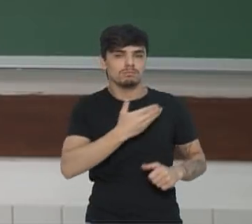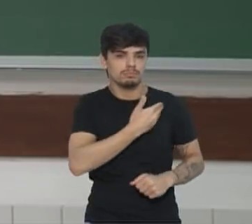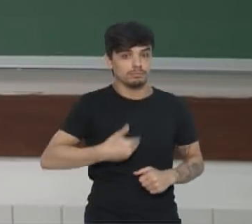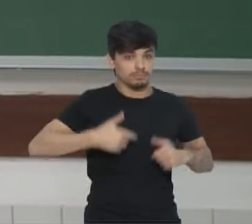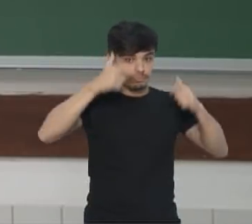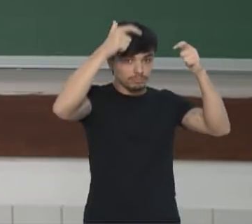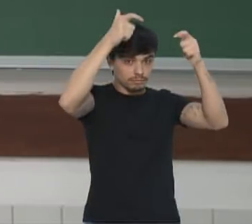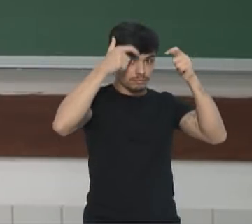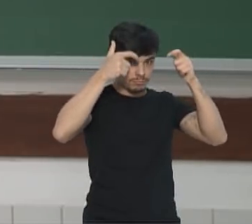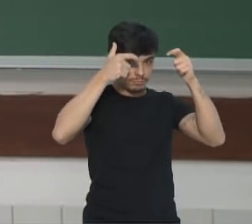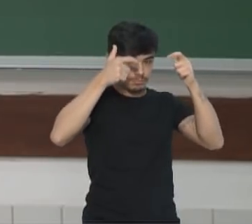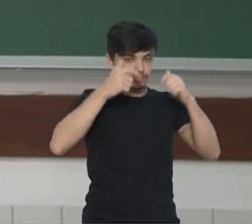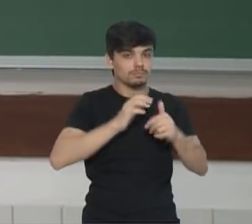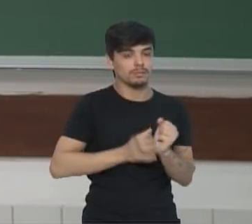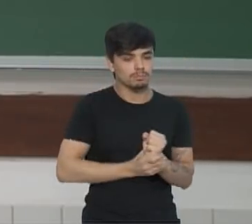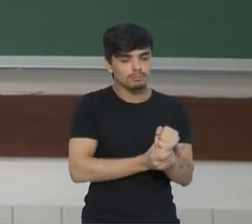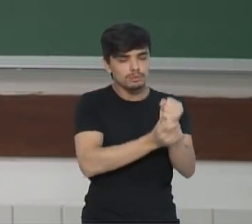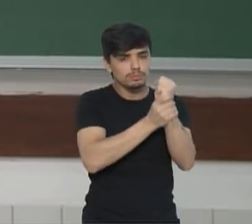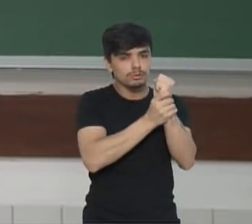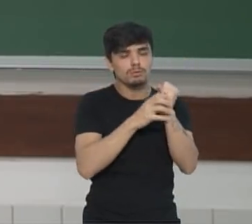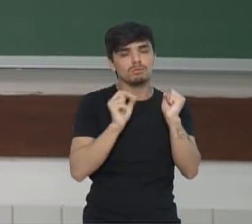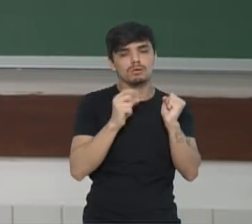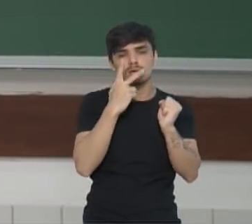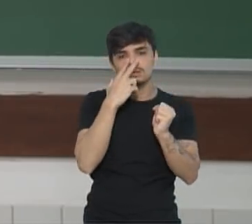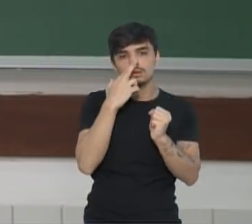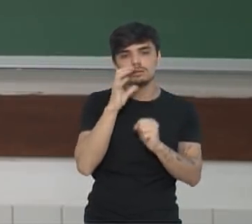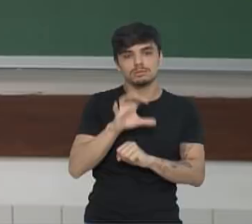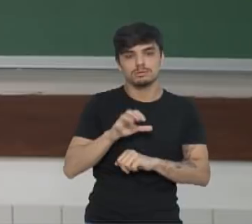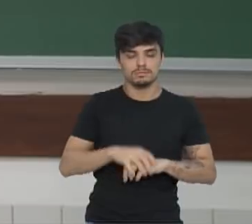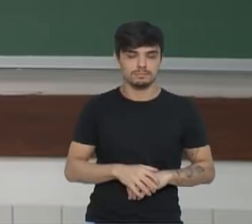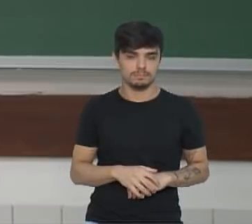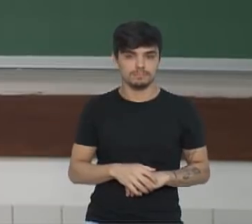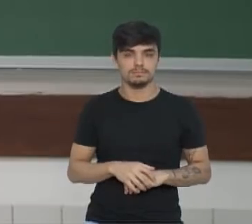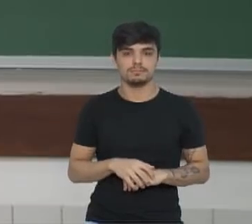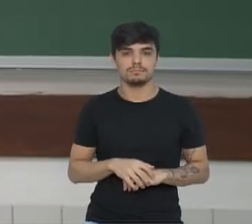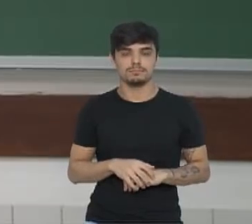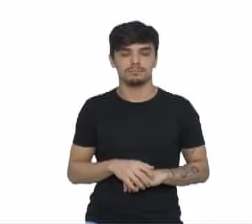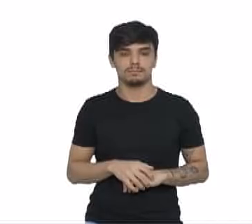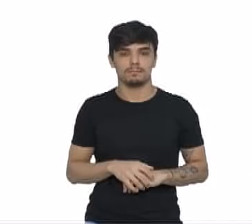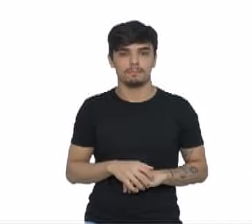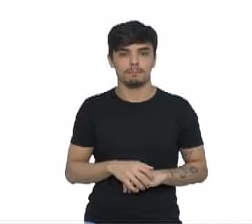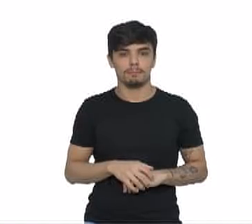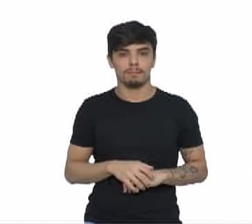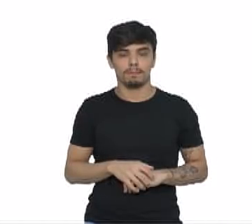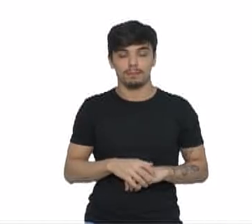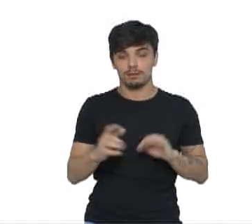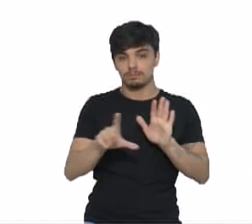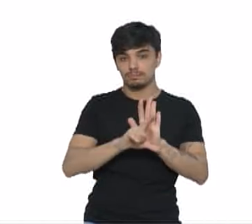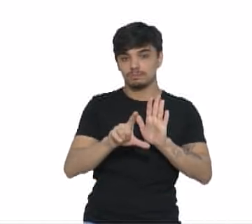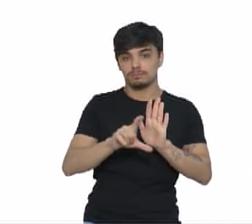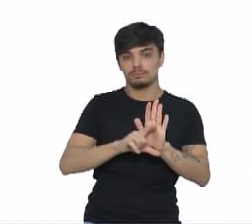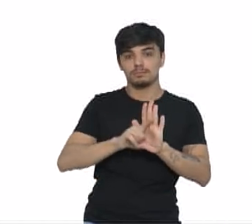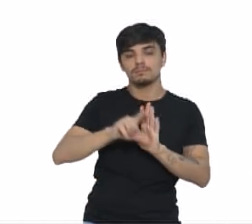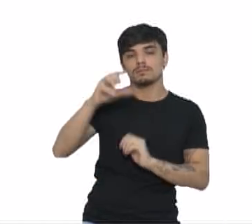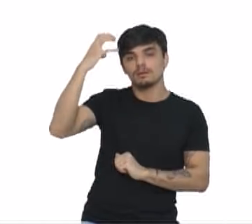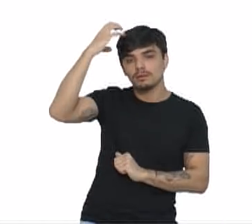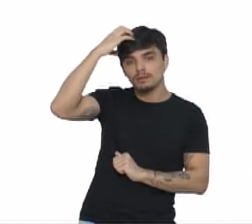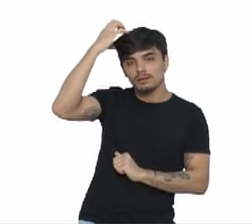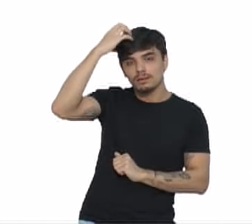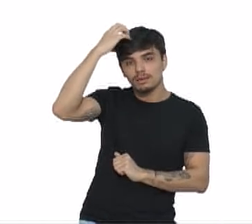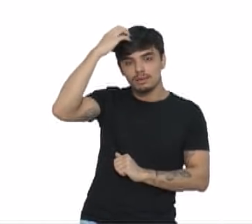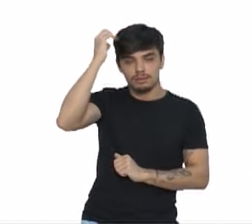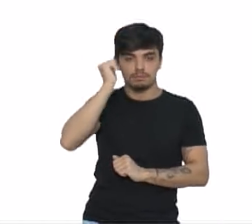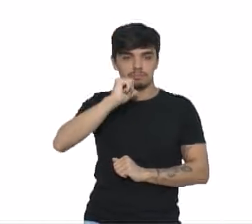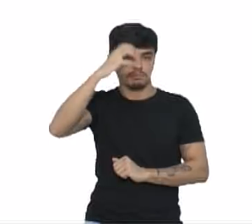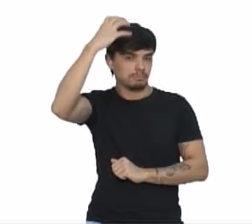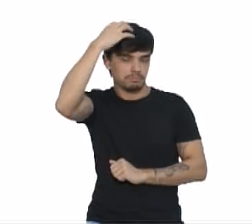absolutista, o que ela vai achar disso também? Bom, segundo a Constituição, o rei e a rainha deveriam obedecer às